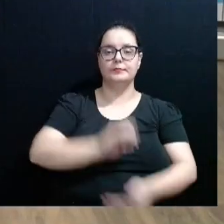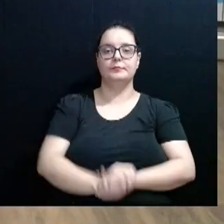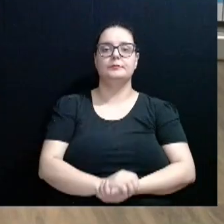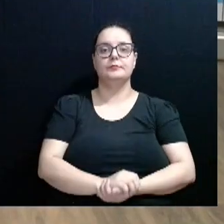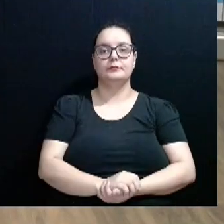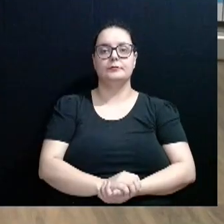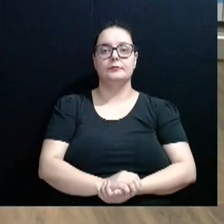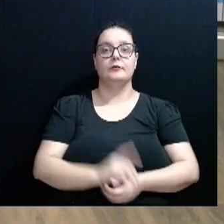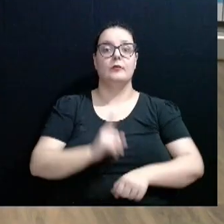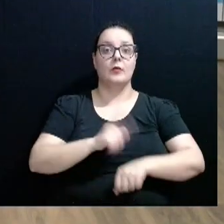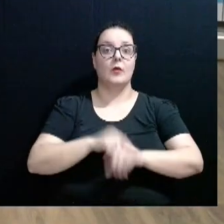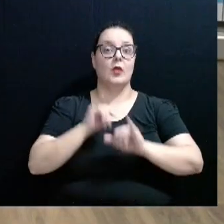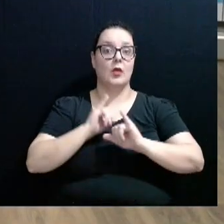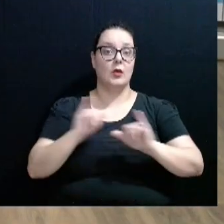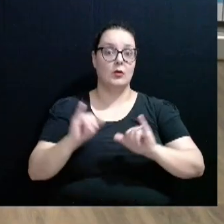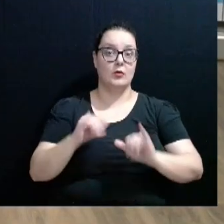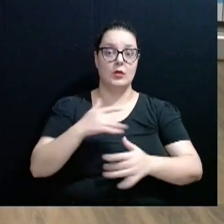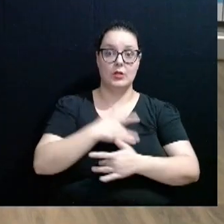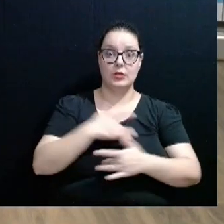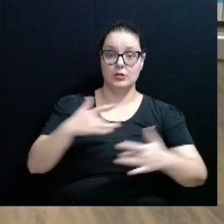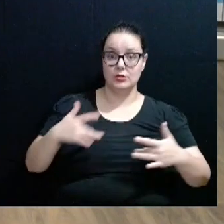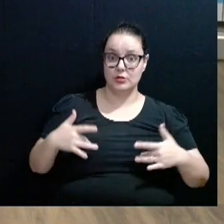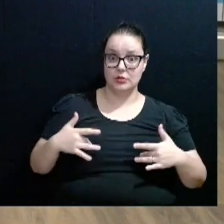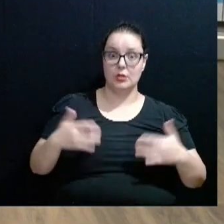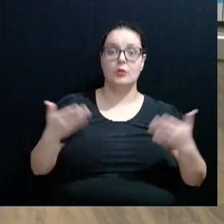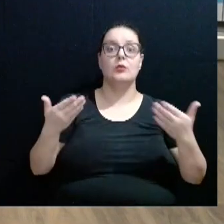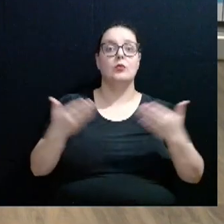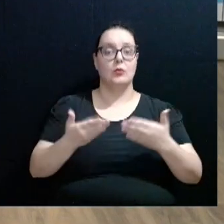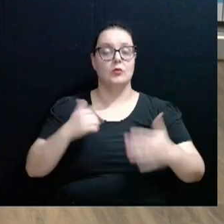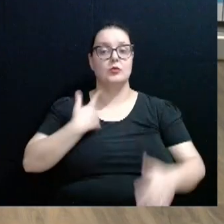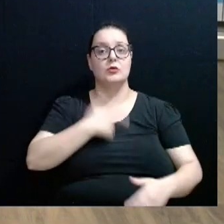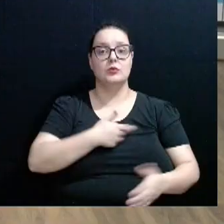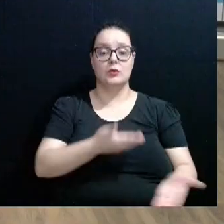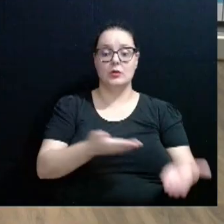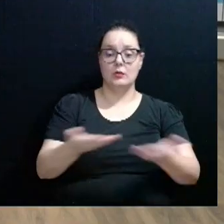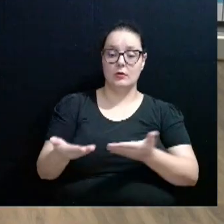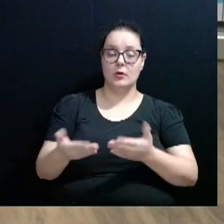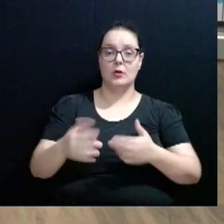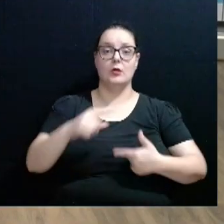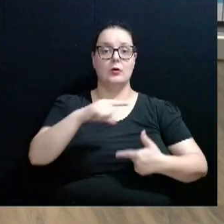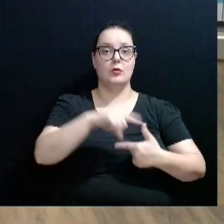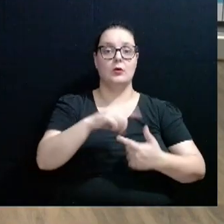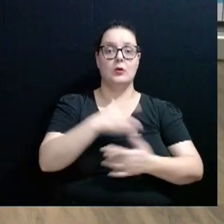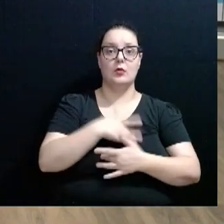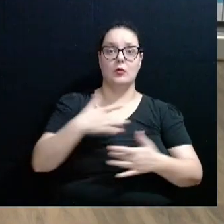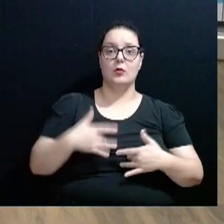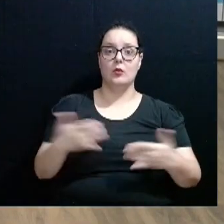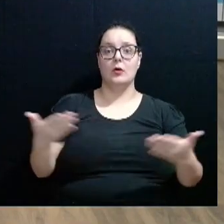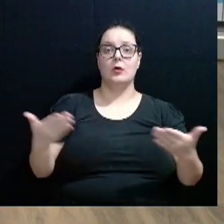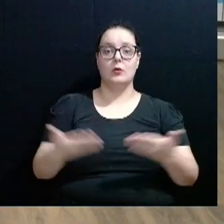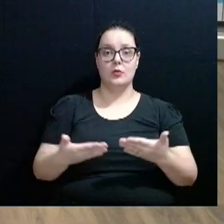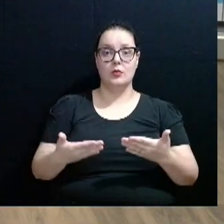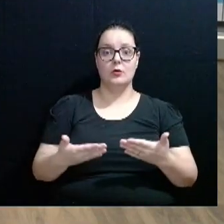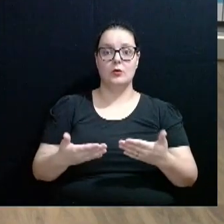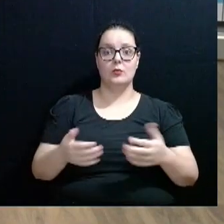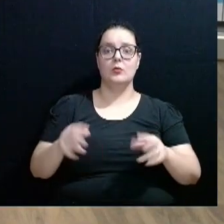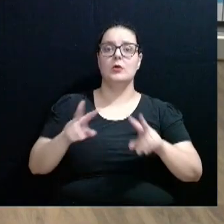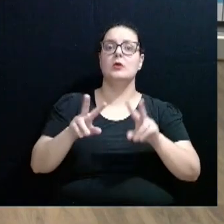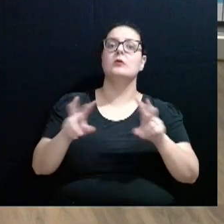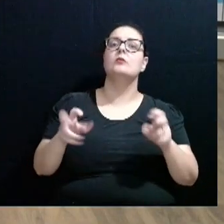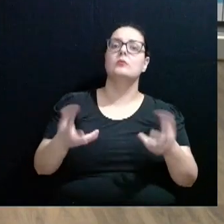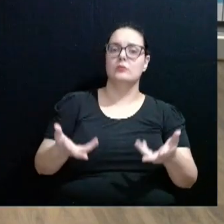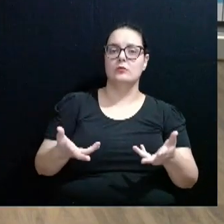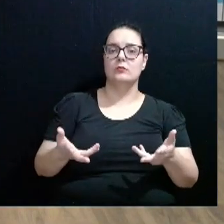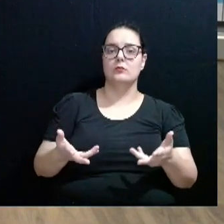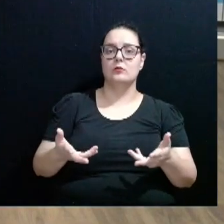falar de saúde. Hoje nós vamos apresentar o quadro Saúde Agora e um tema que é